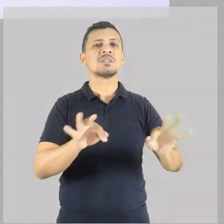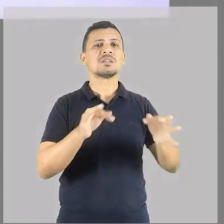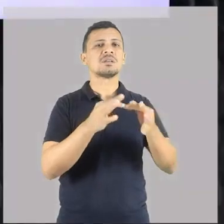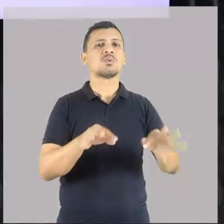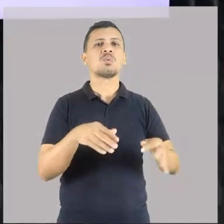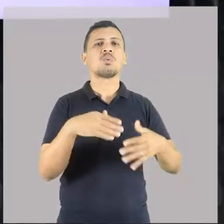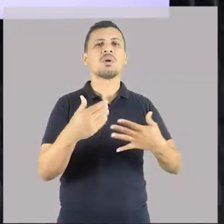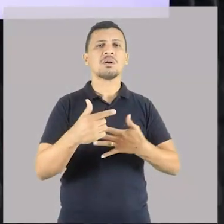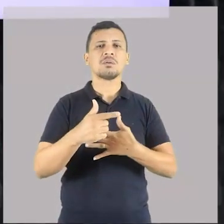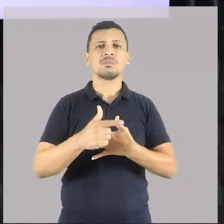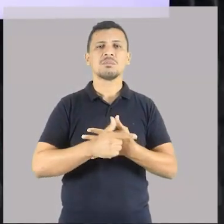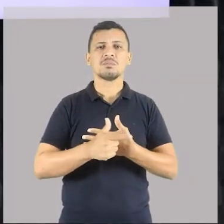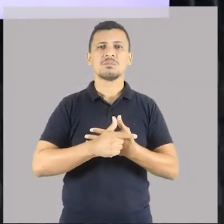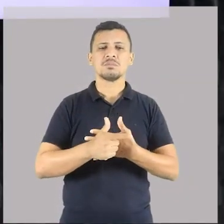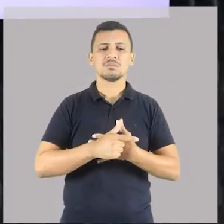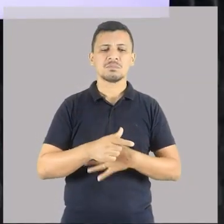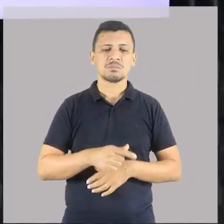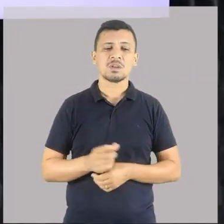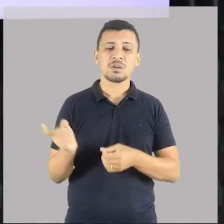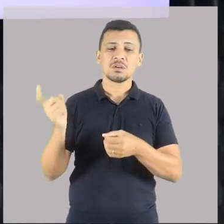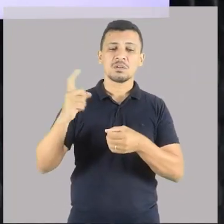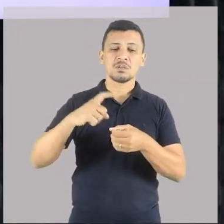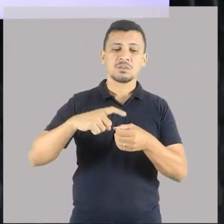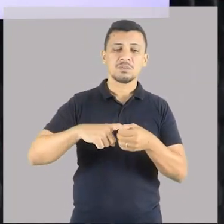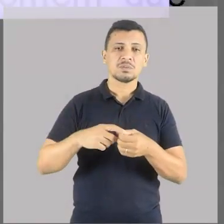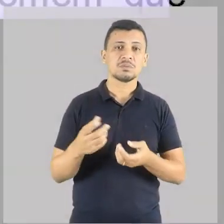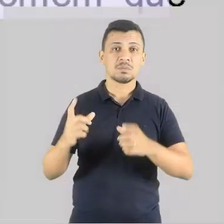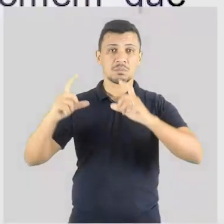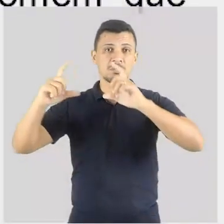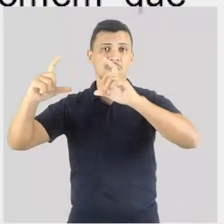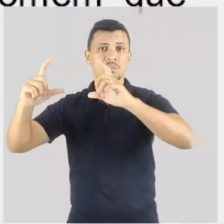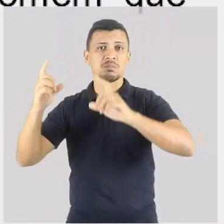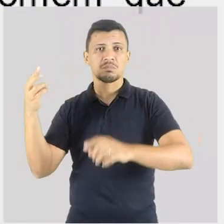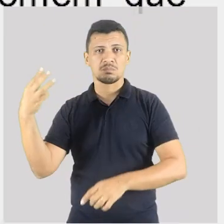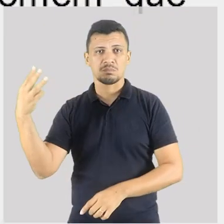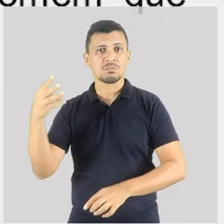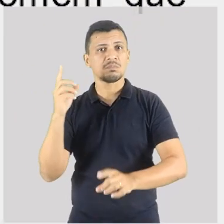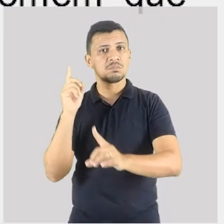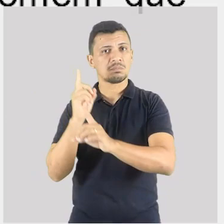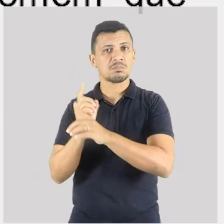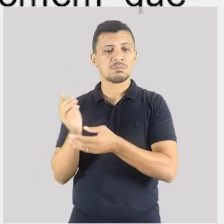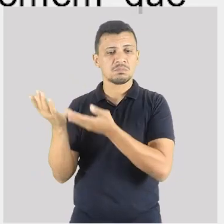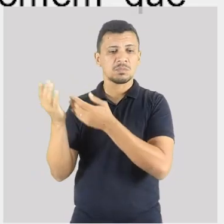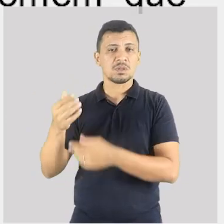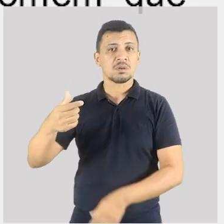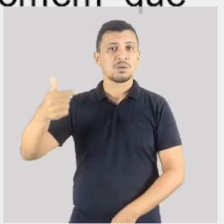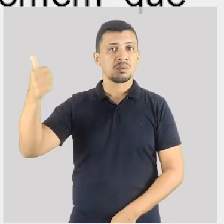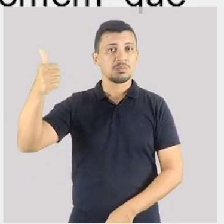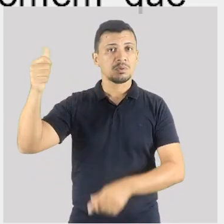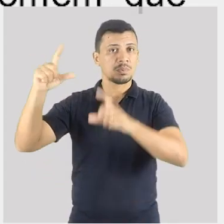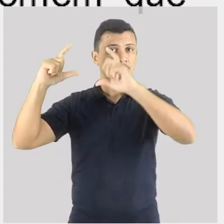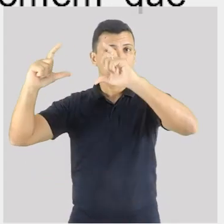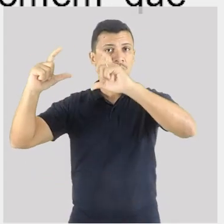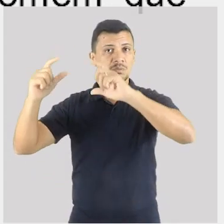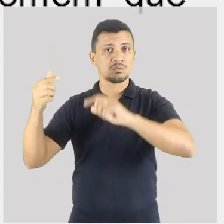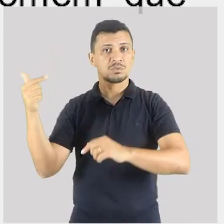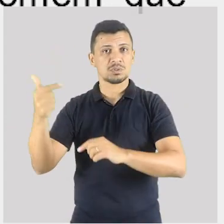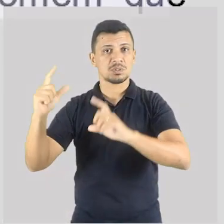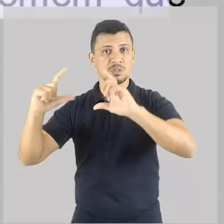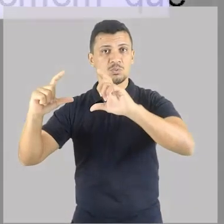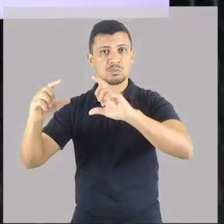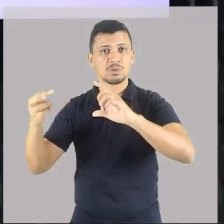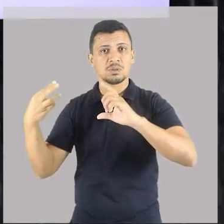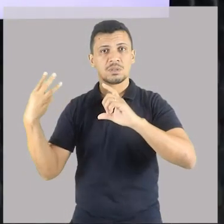gente vai voltar só aqui o terceiro parágrafo para poder identificar. Nós teríamos aqui, ó, o primeiro parágrafo, o segundo parágrafo, o